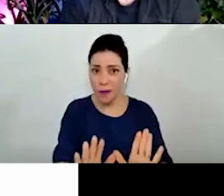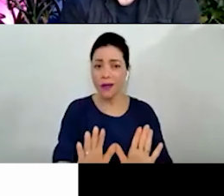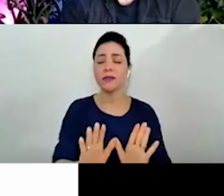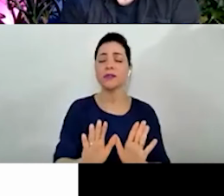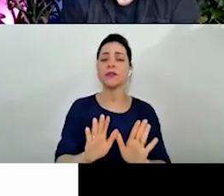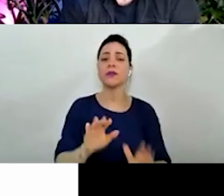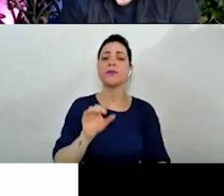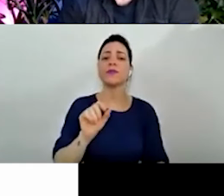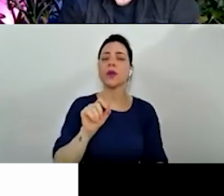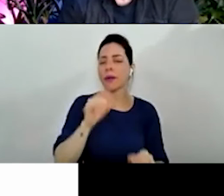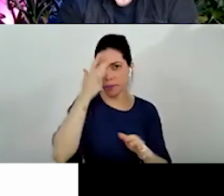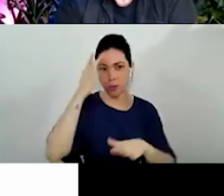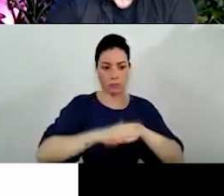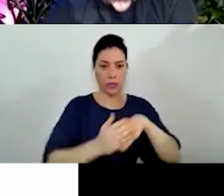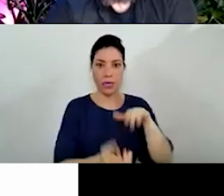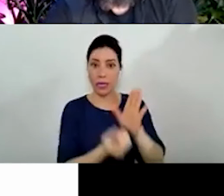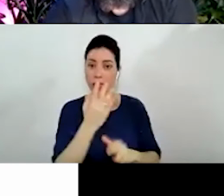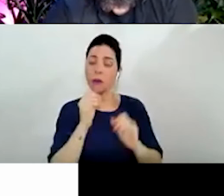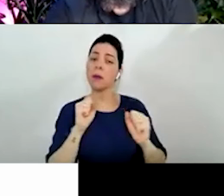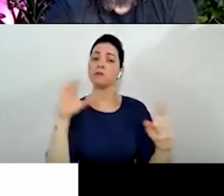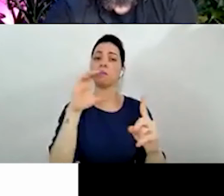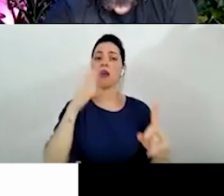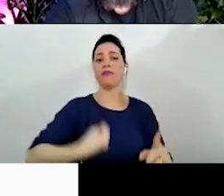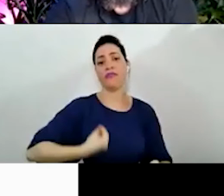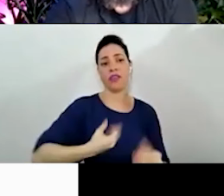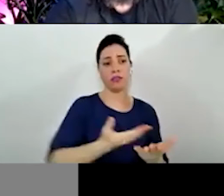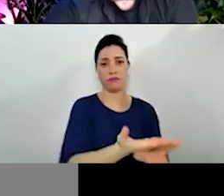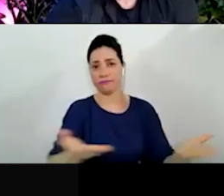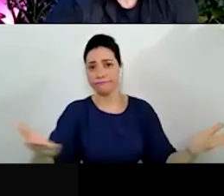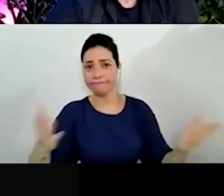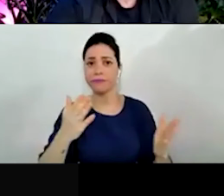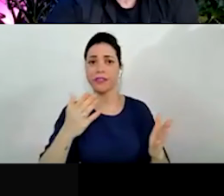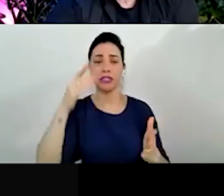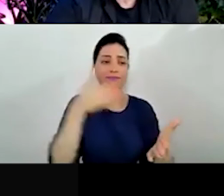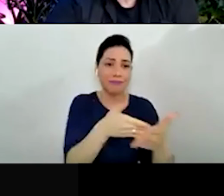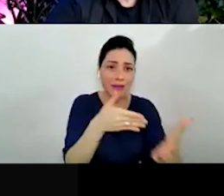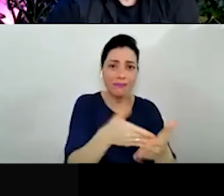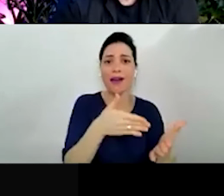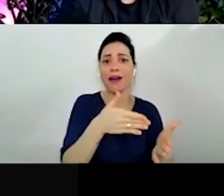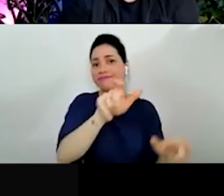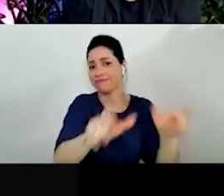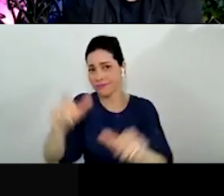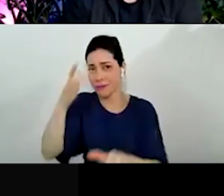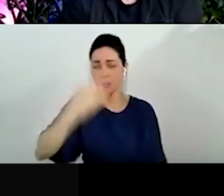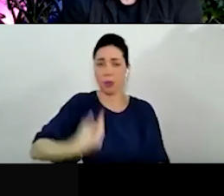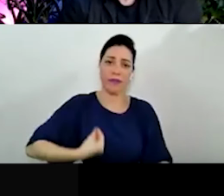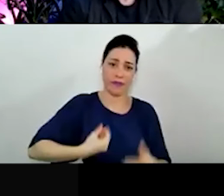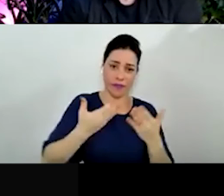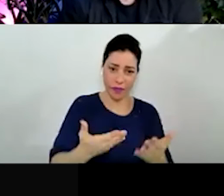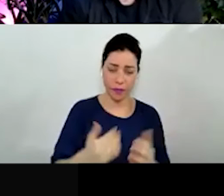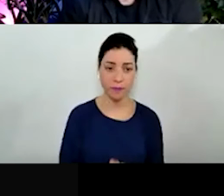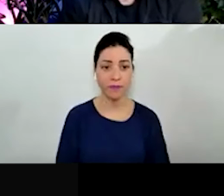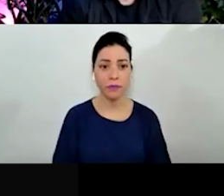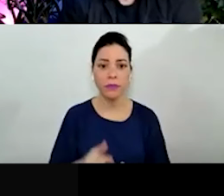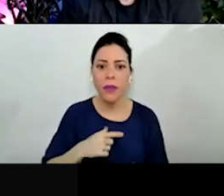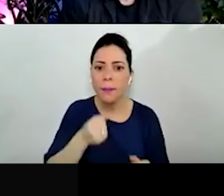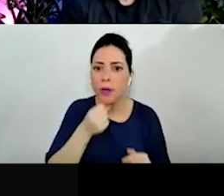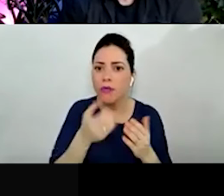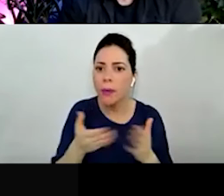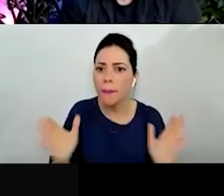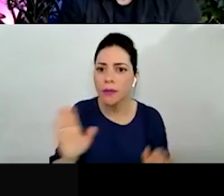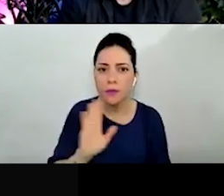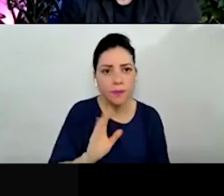aquilo que você queria pode gerar Impacto dificuldade de uso para algumas pessoas e aí eu trouxe aí tem um microfone aberto